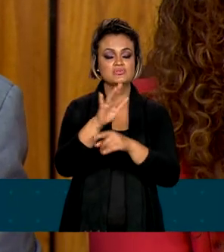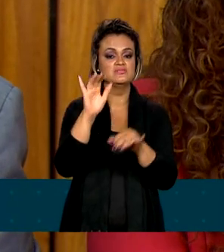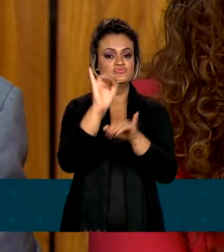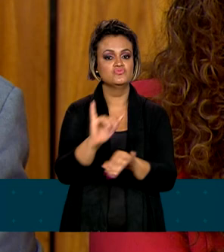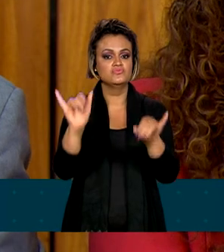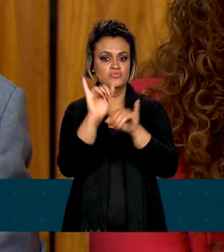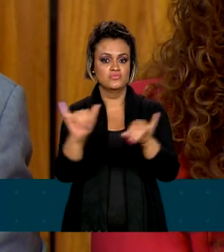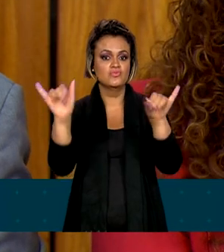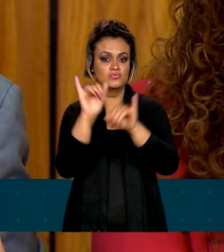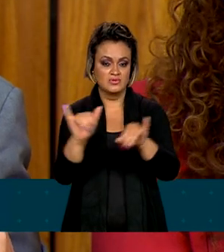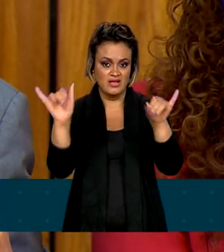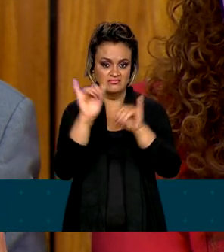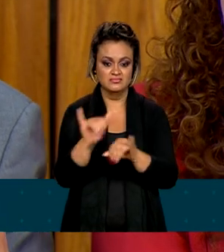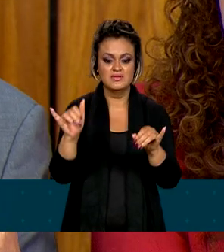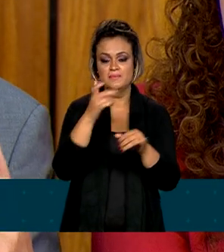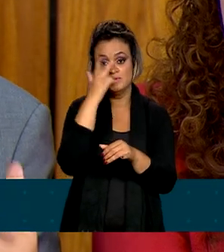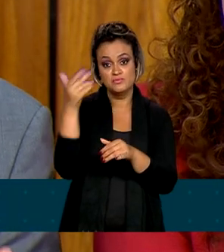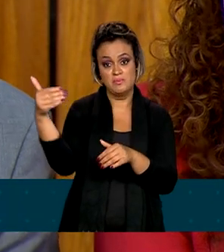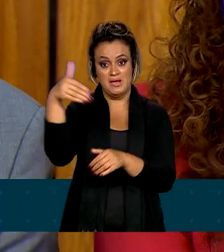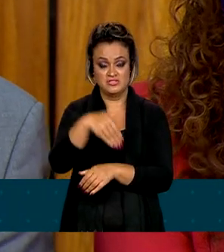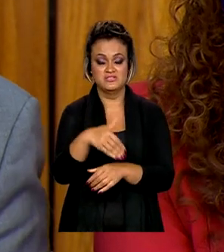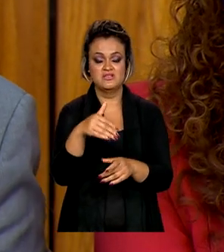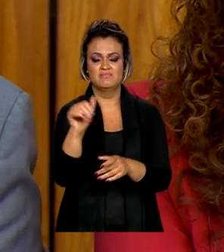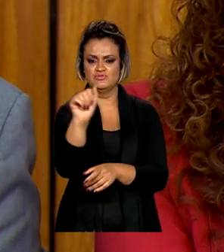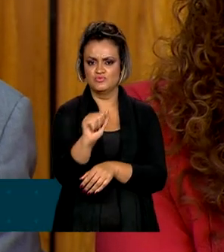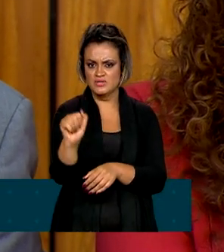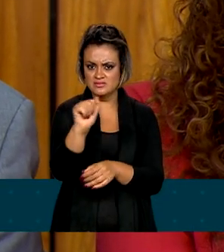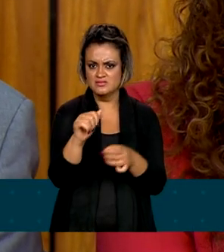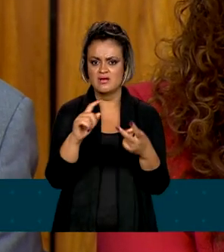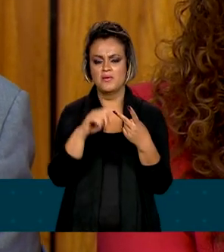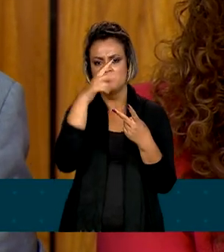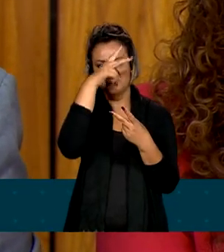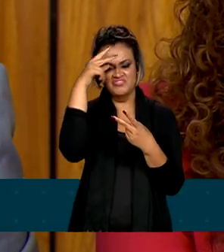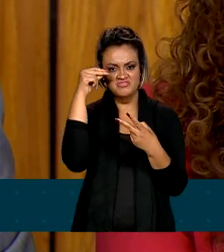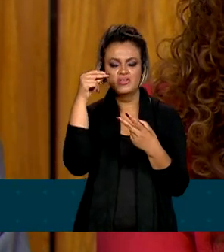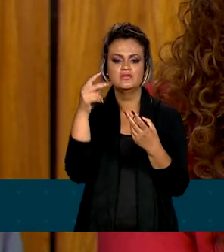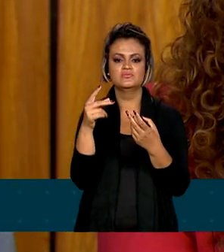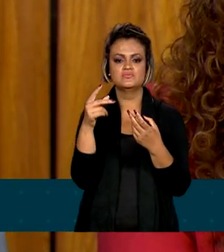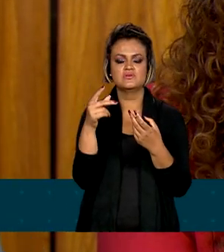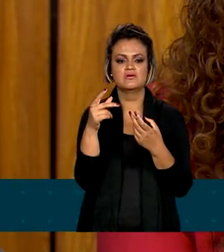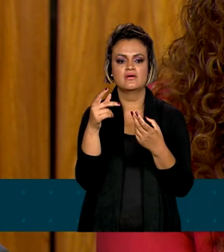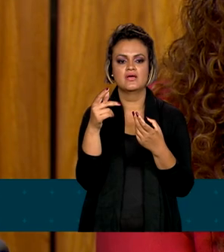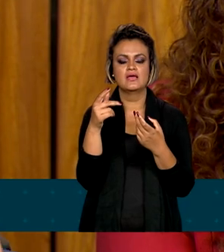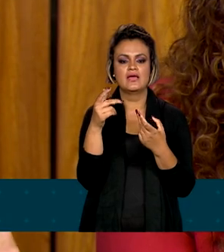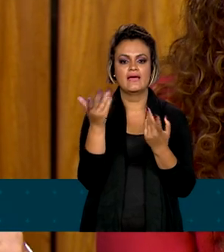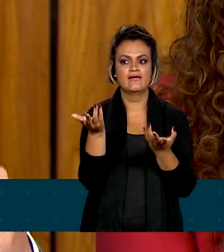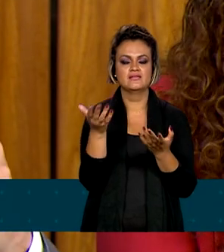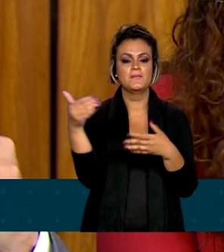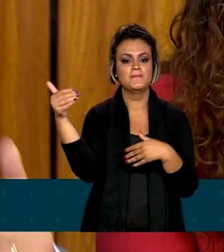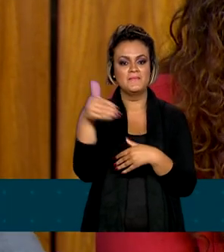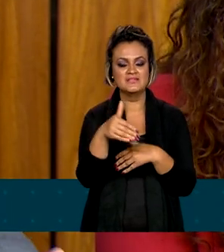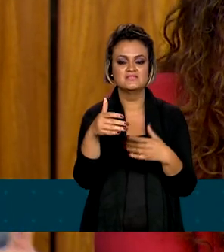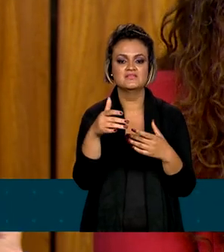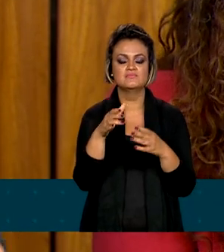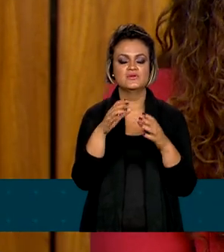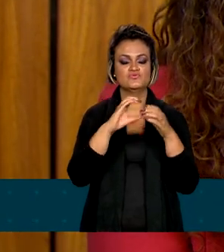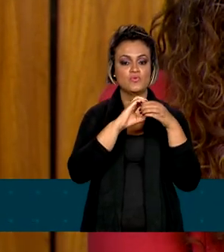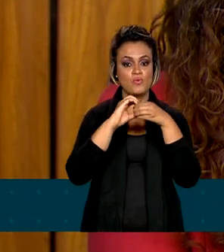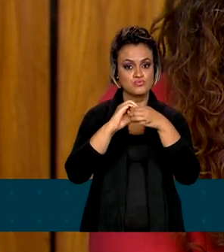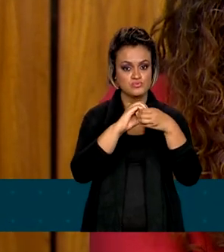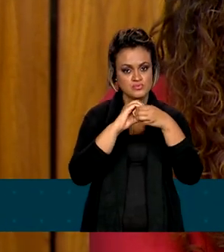divulgar aqueles que fazem parte de associação de prefeitos, que fazem parte de